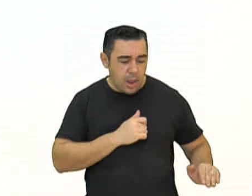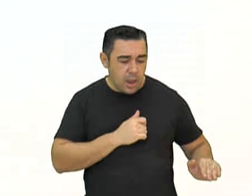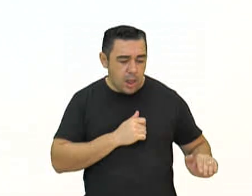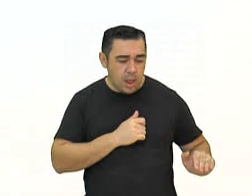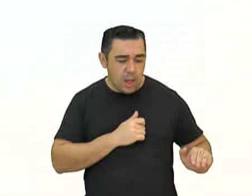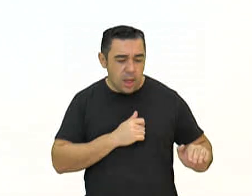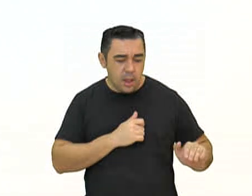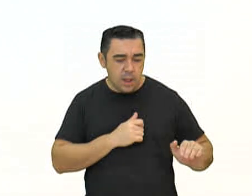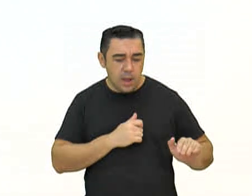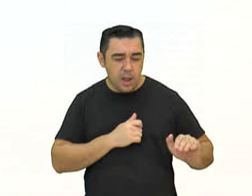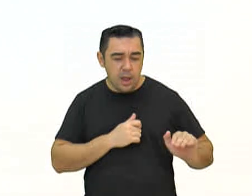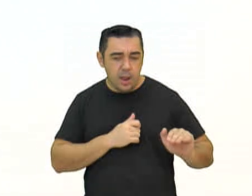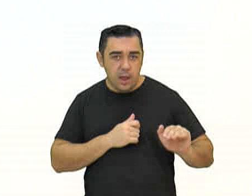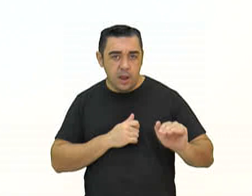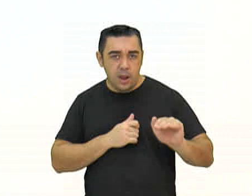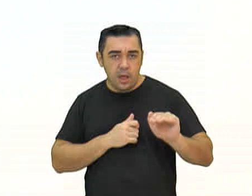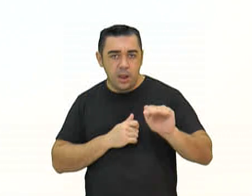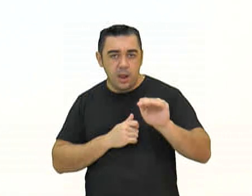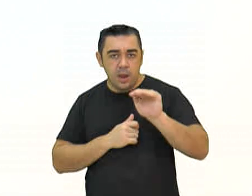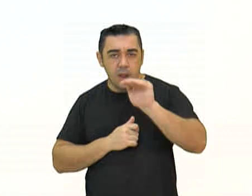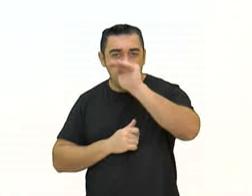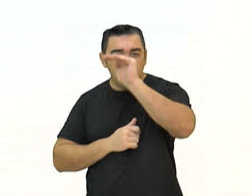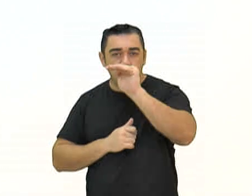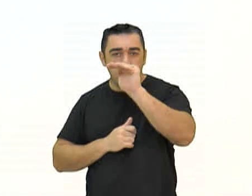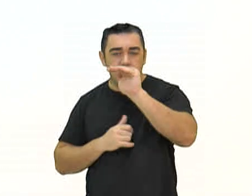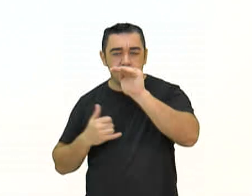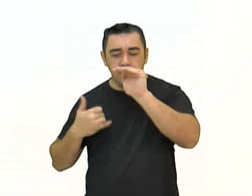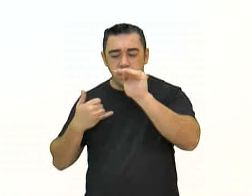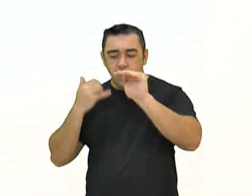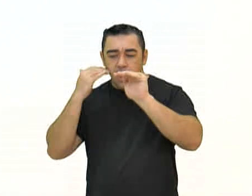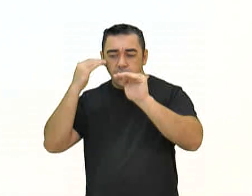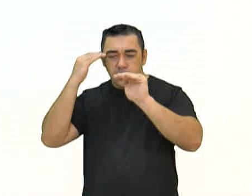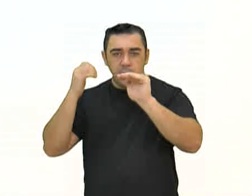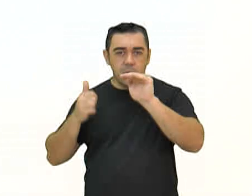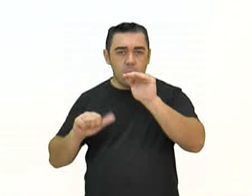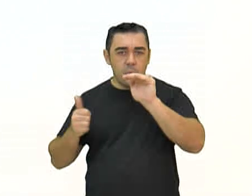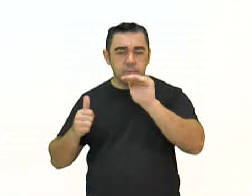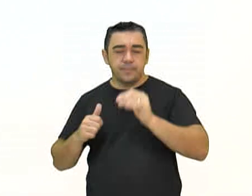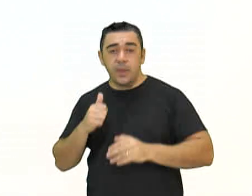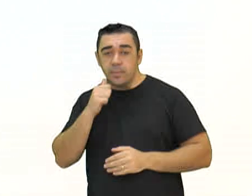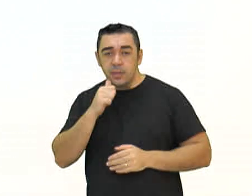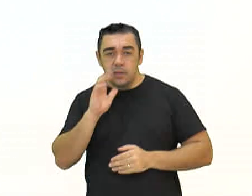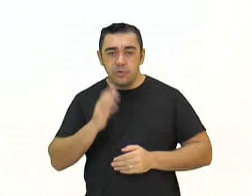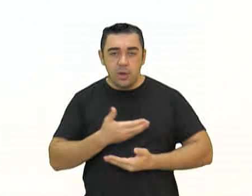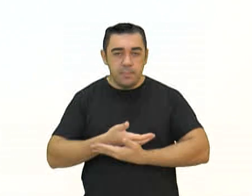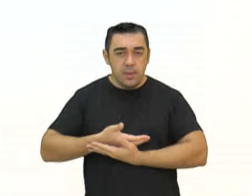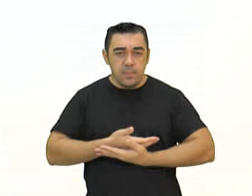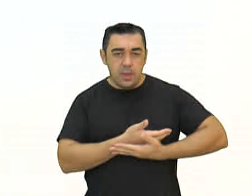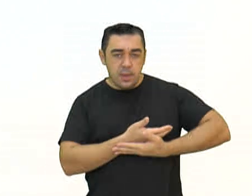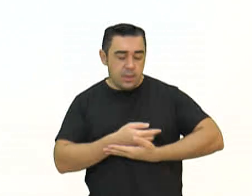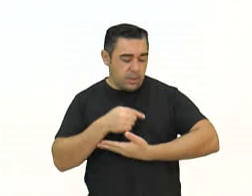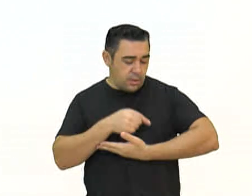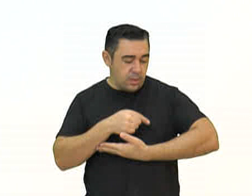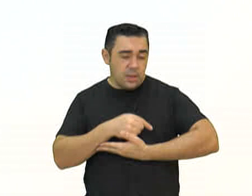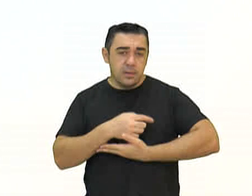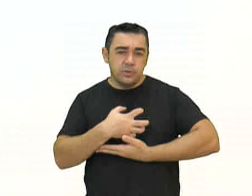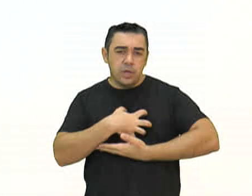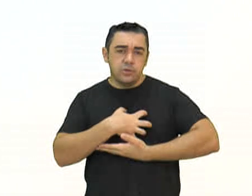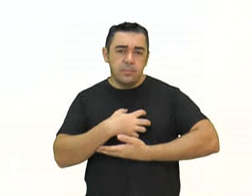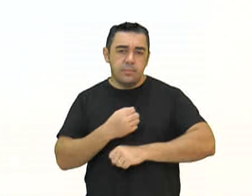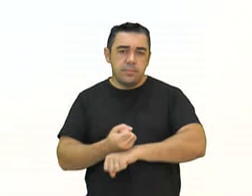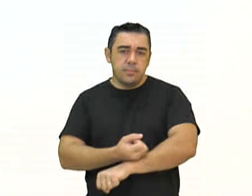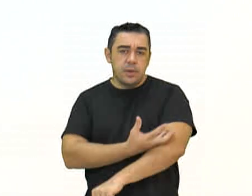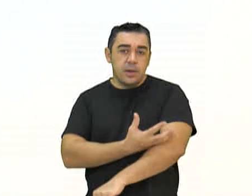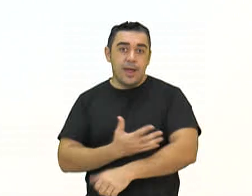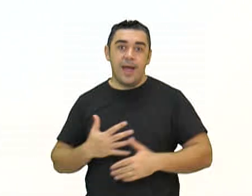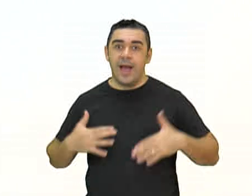ela sai da barriga da mãe. Assim que a pequena bebê é segurada no colo, vemos nascer também seu primeiro sentimento,